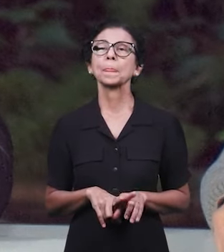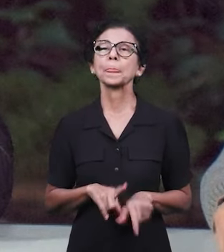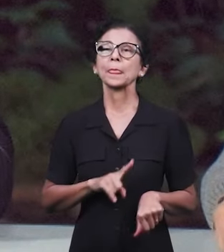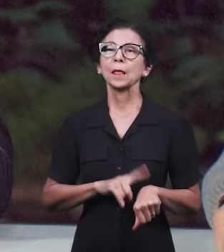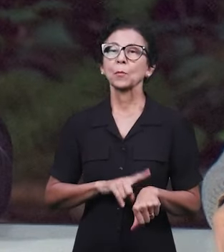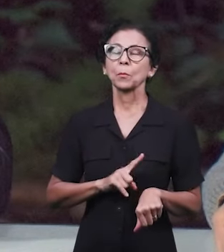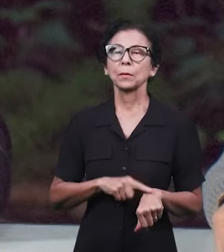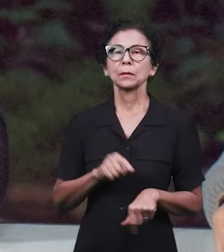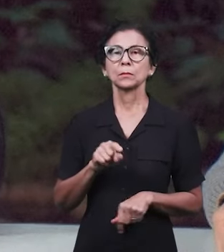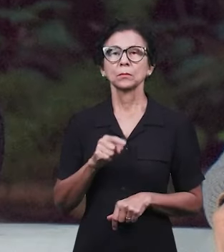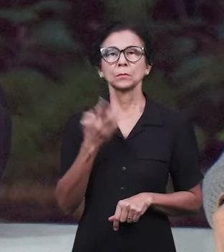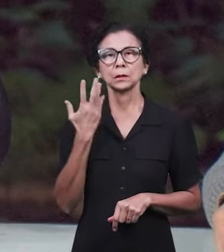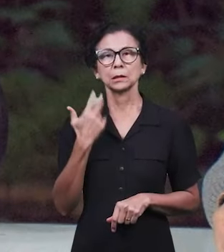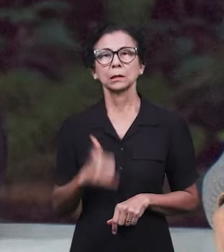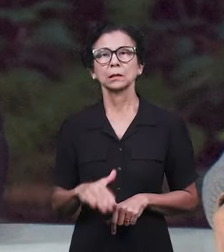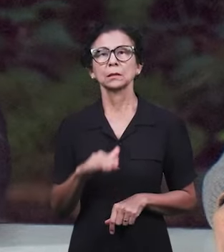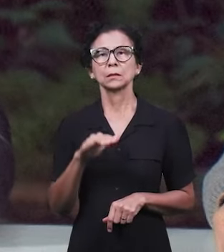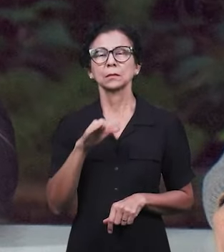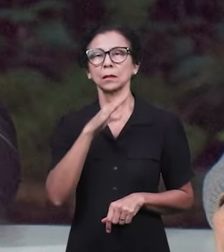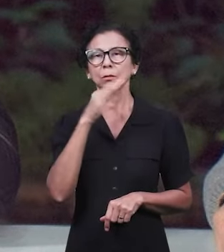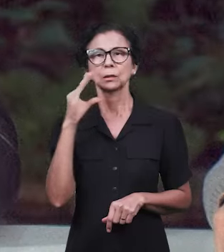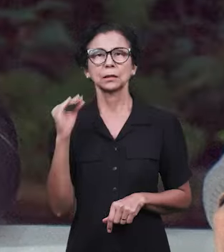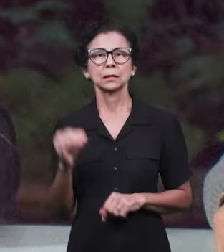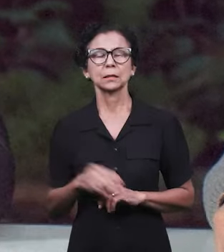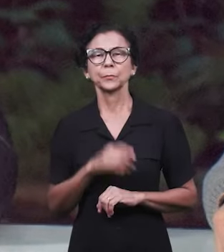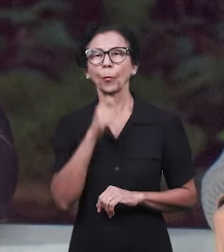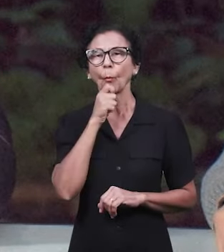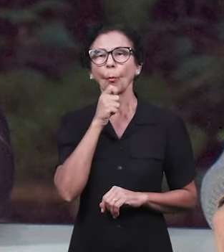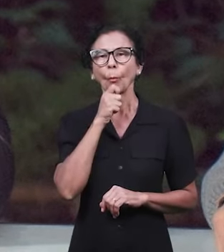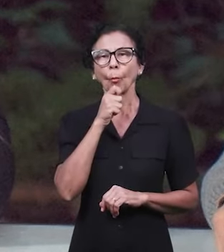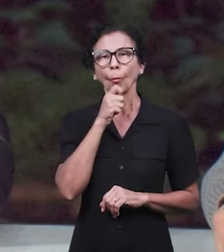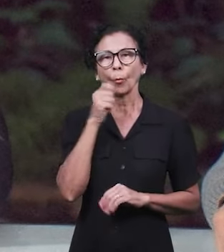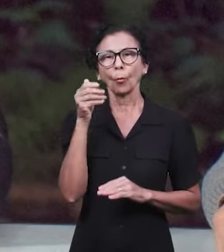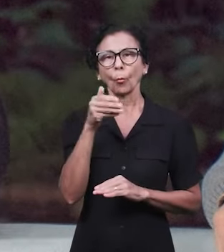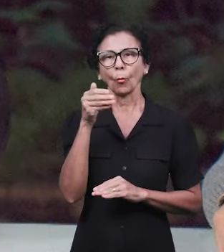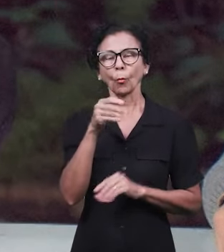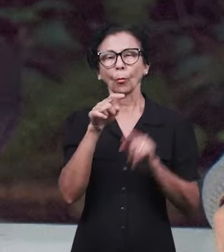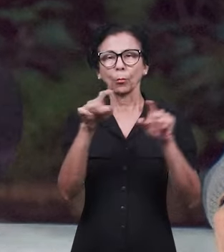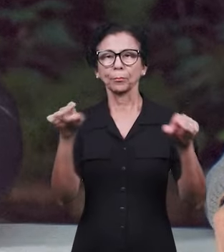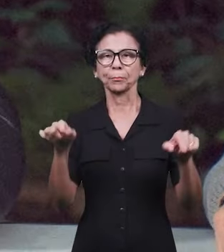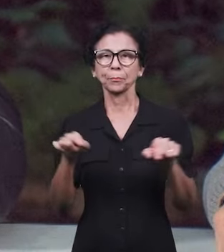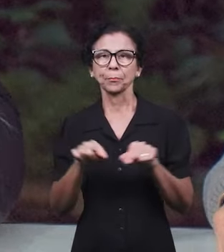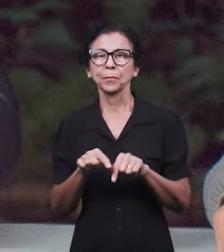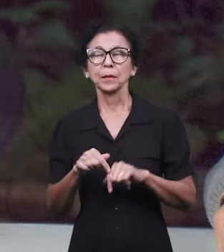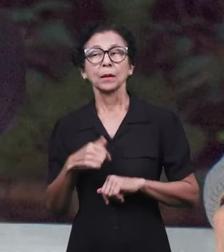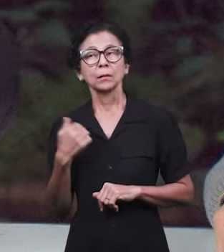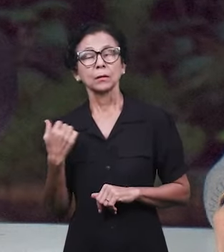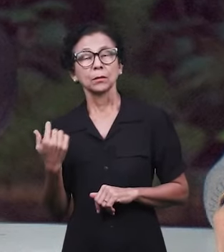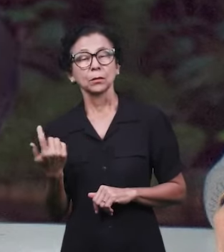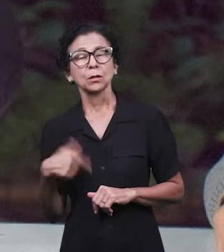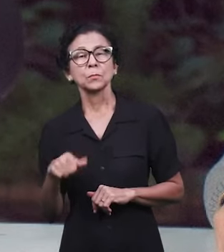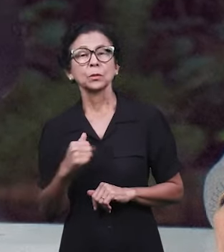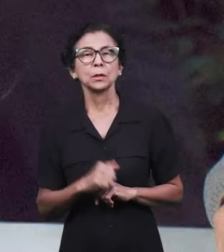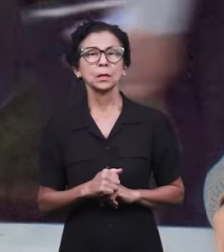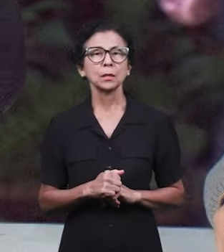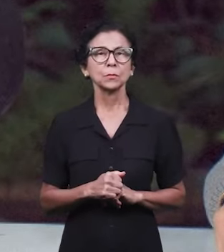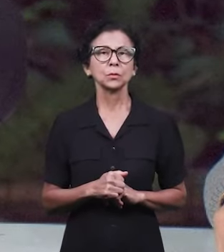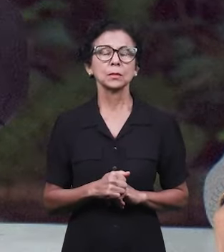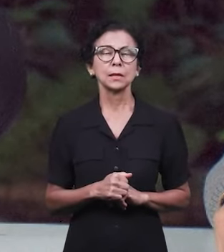certo, meus irmãos, que aonde que essa criança e esse adolescente vai receber este ensino? Aonde